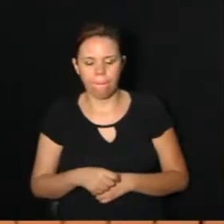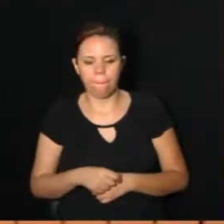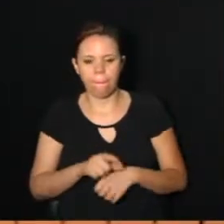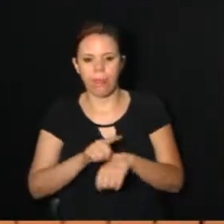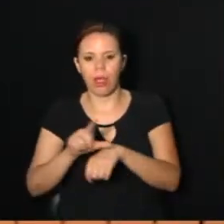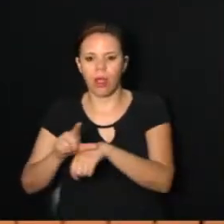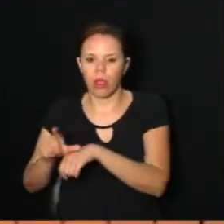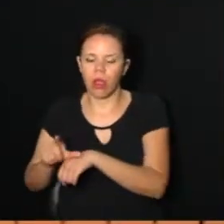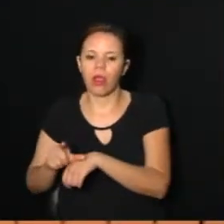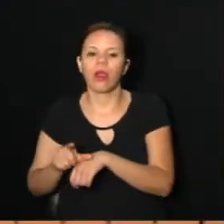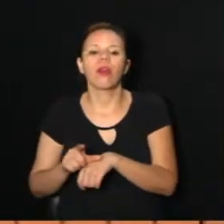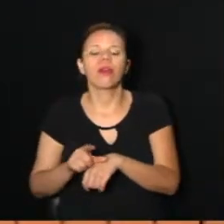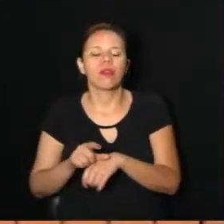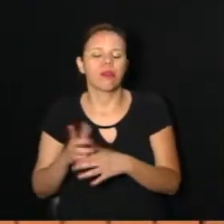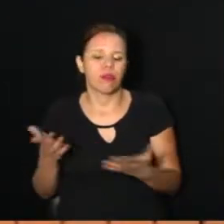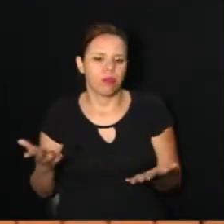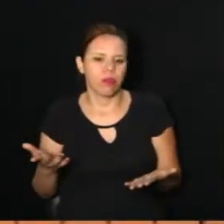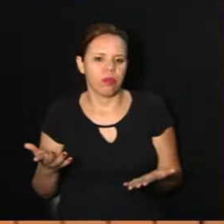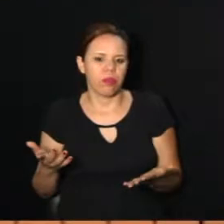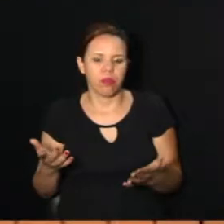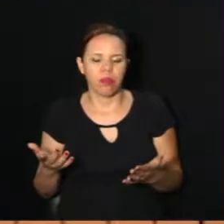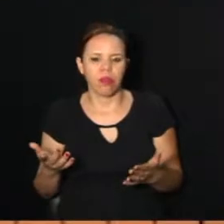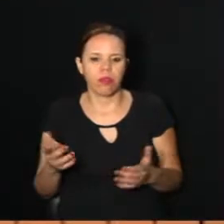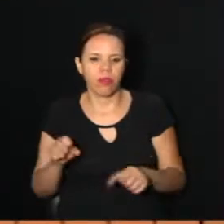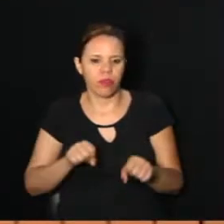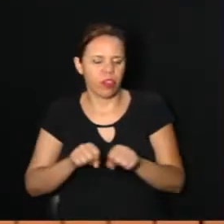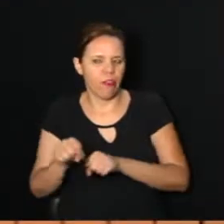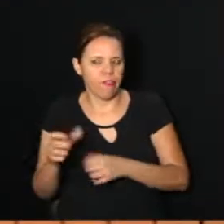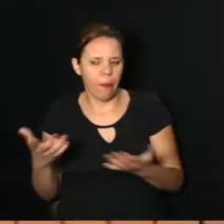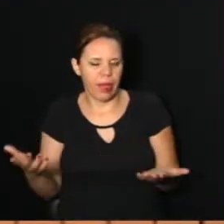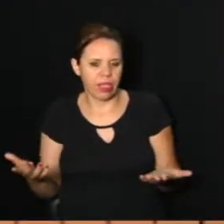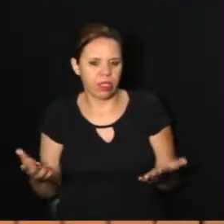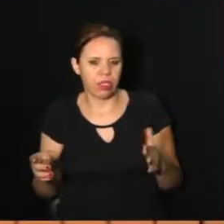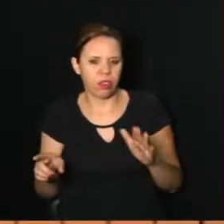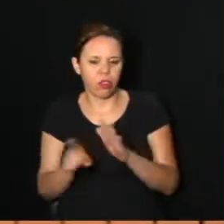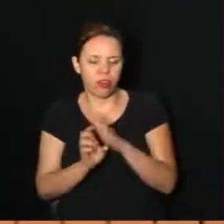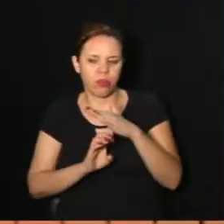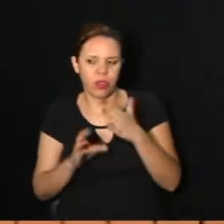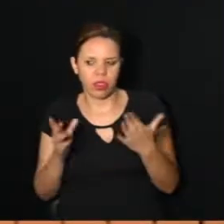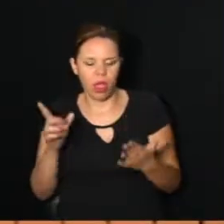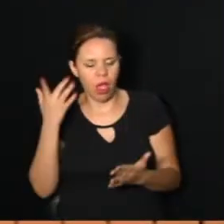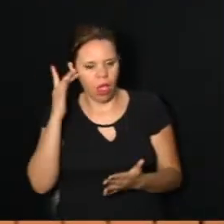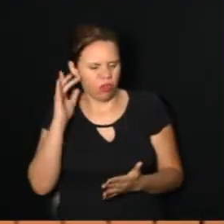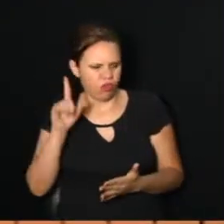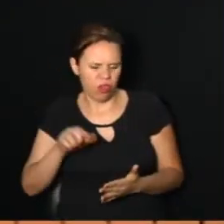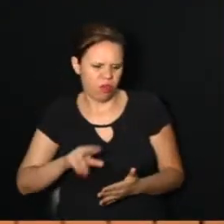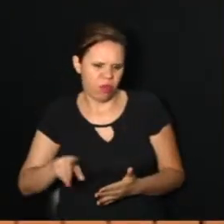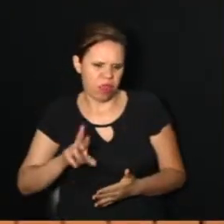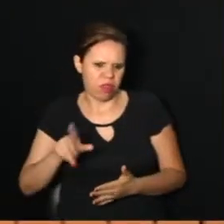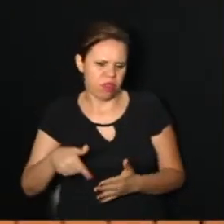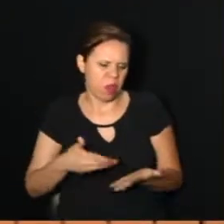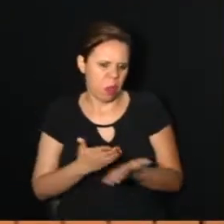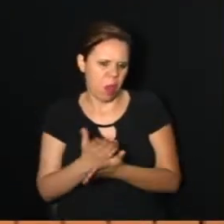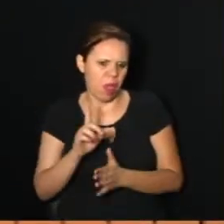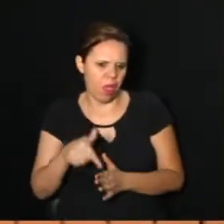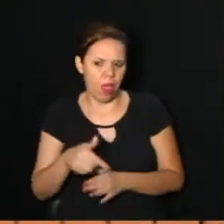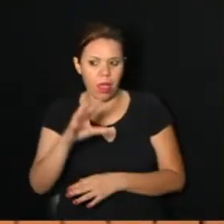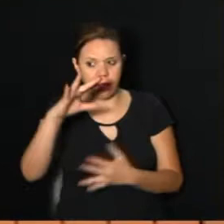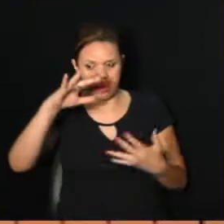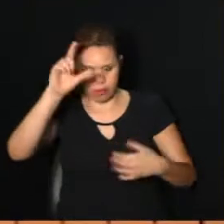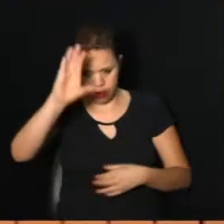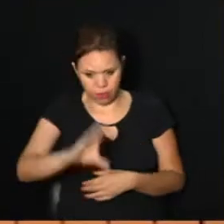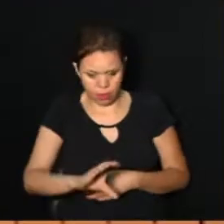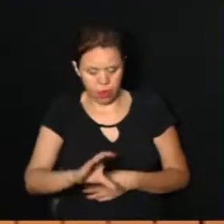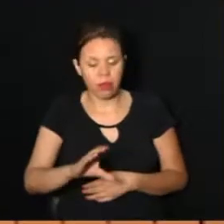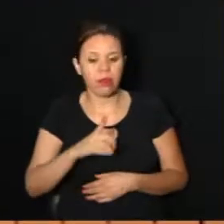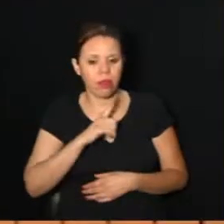a sua qualificação de empresário. Mas não é isso que nós temos, que acho que é isso que é o mais correto. O correto é dar àquele cidadão a possibilidade de ter seu